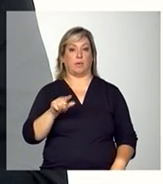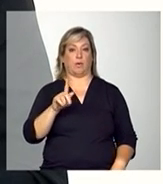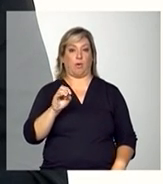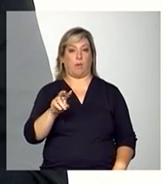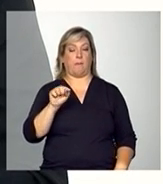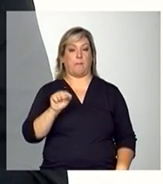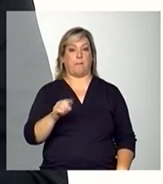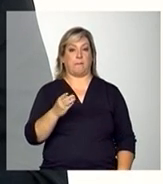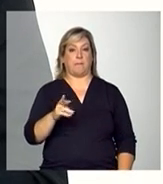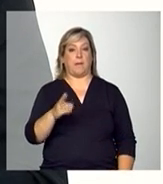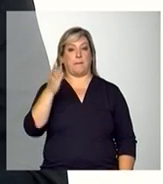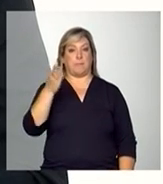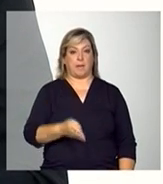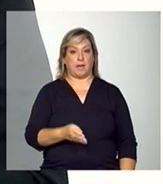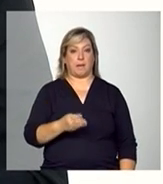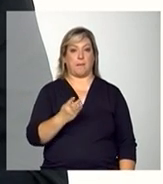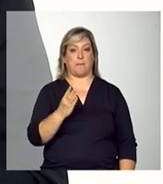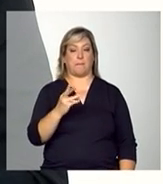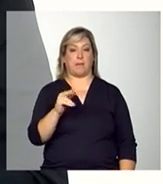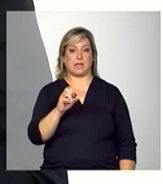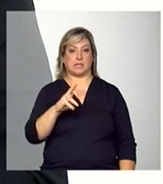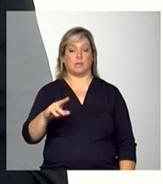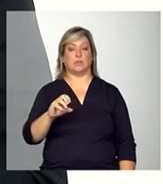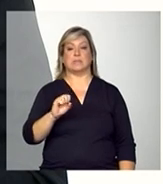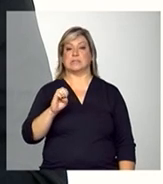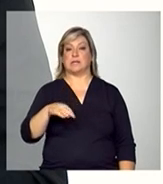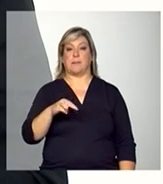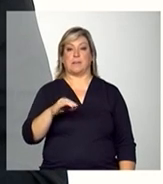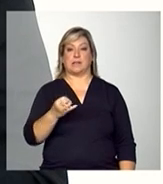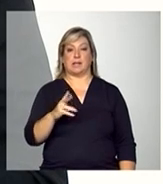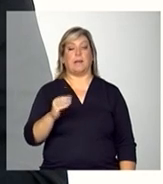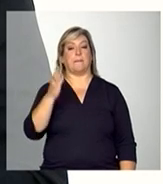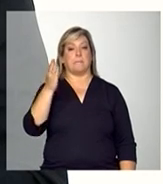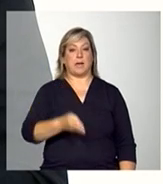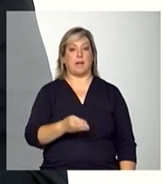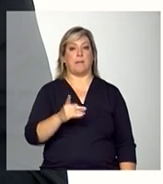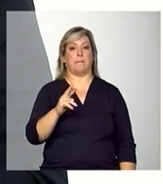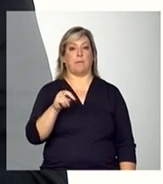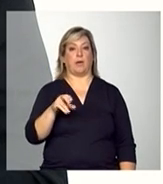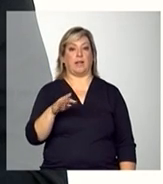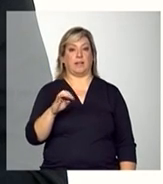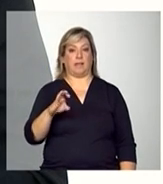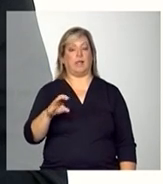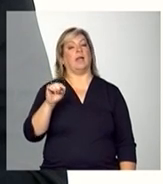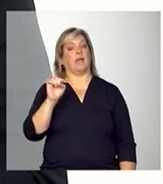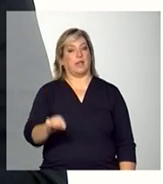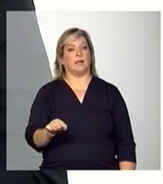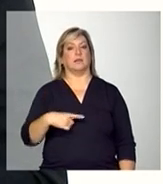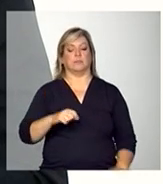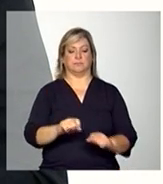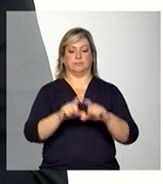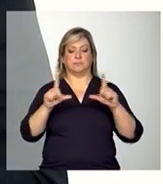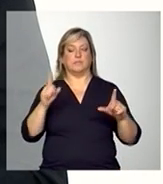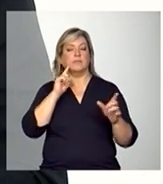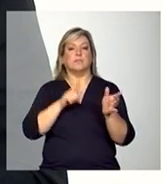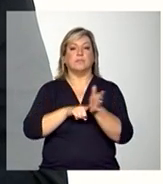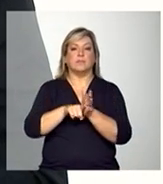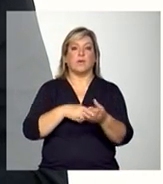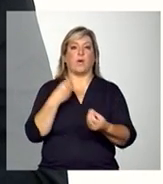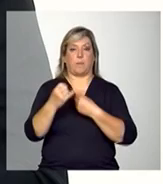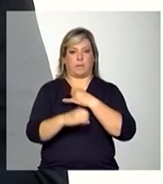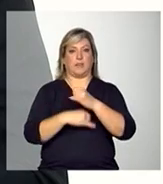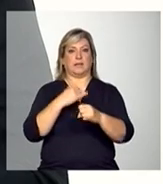www.mds.gov.br barbrasil semem miséria bar Pronatec lá você vai ter todas as informações sobre o programa a